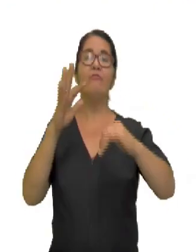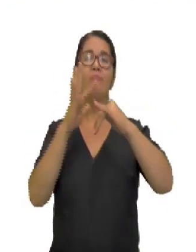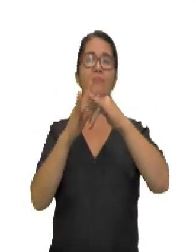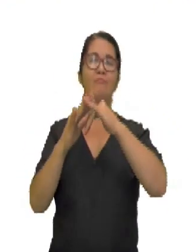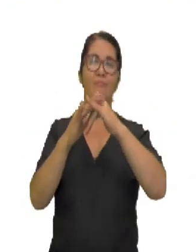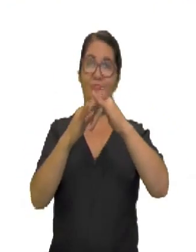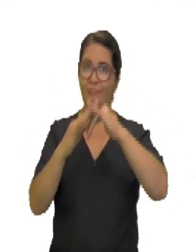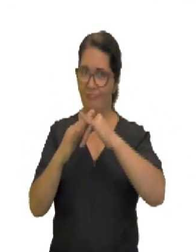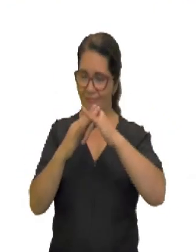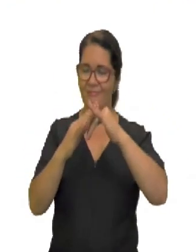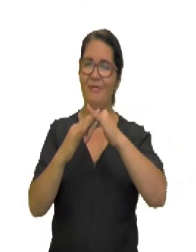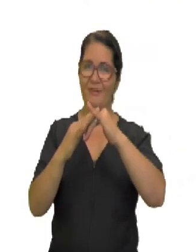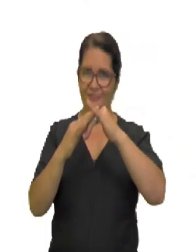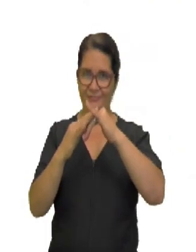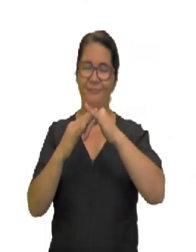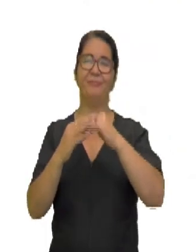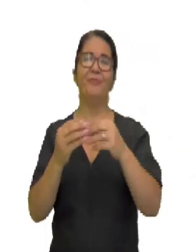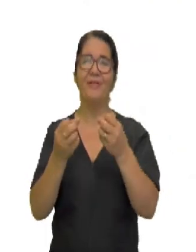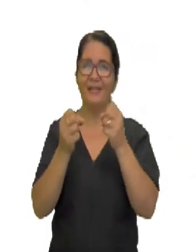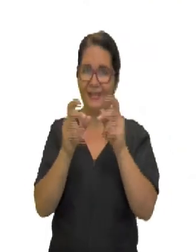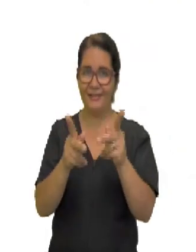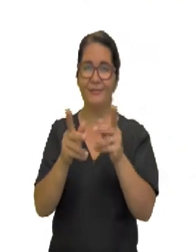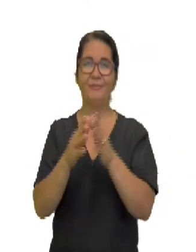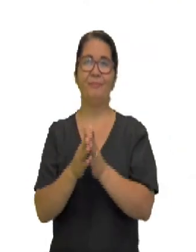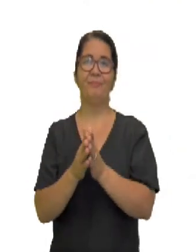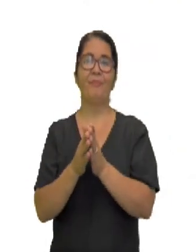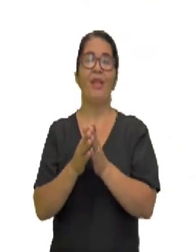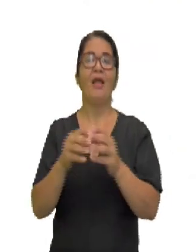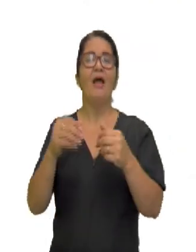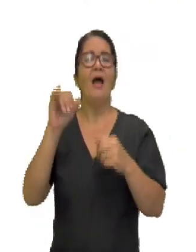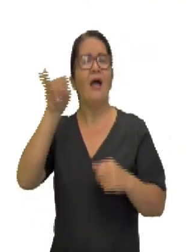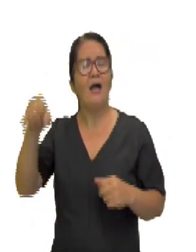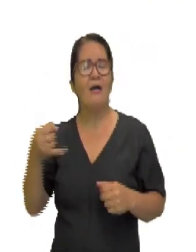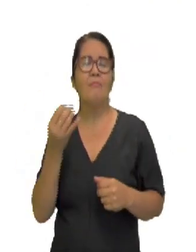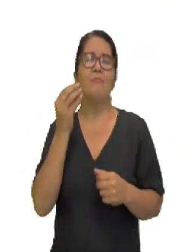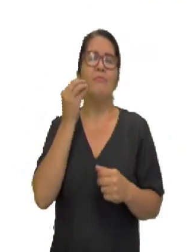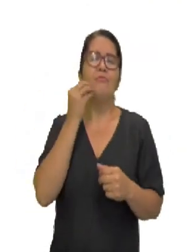nosso canal do YouTube SMED GV. Aproveitem esse